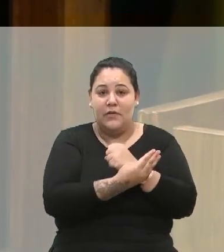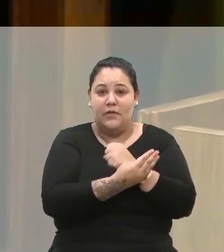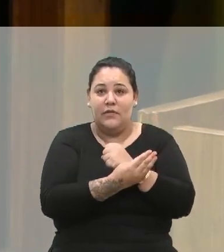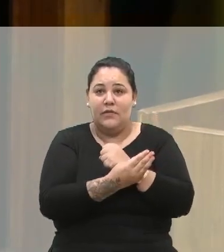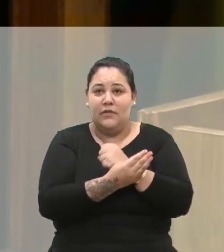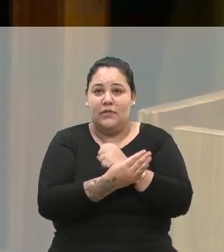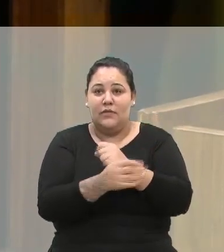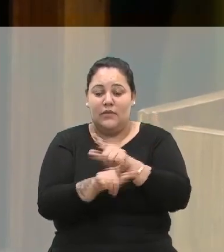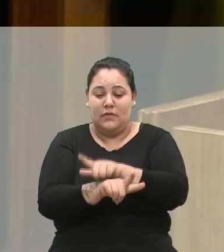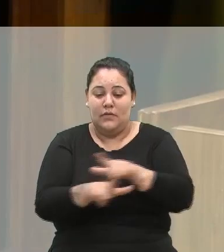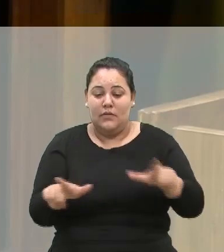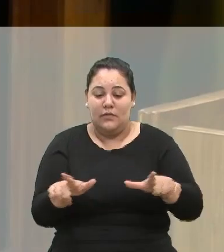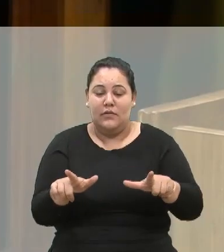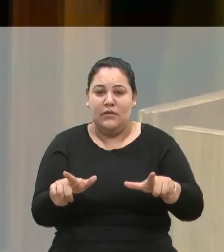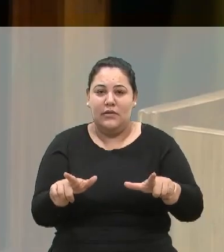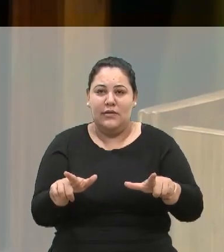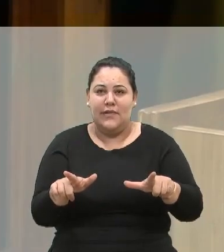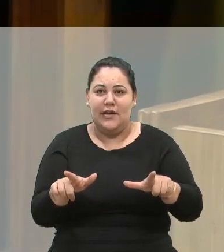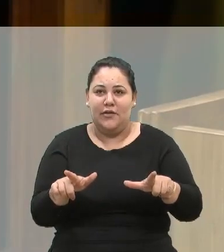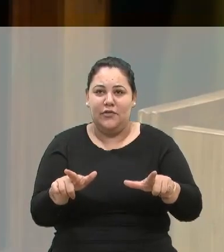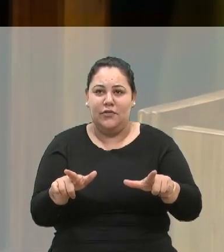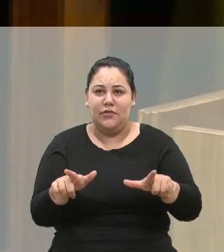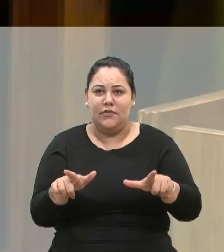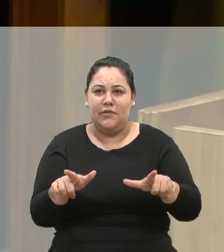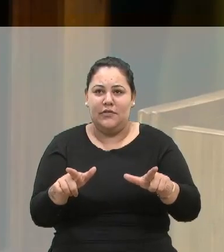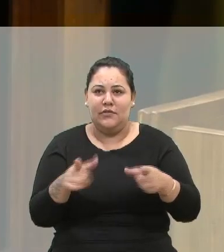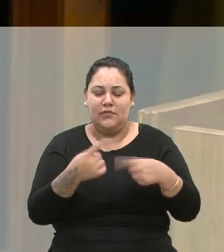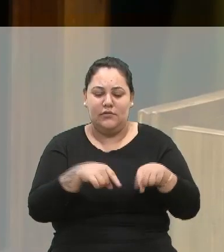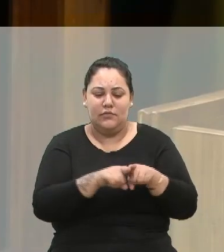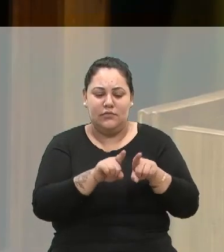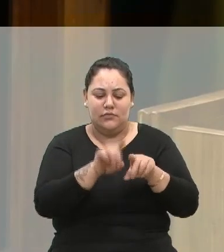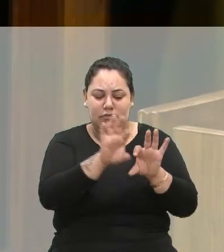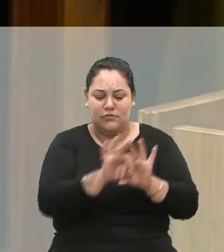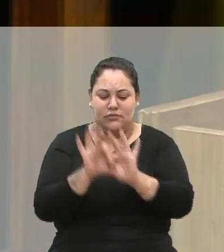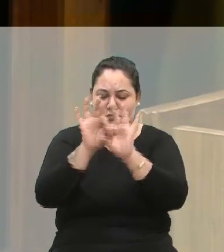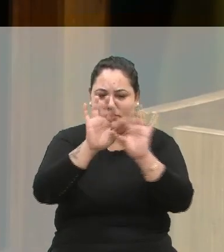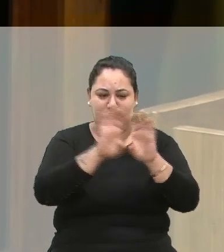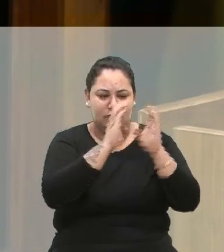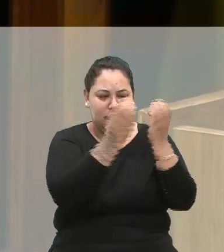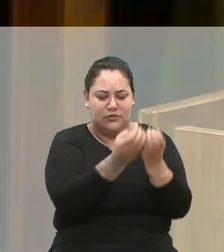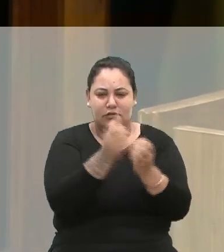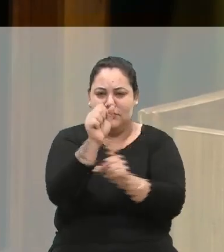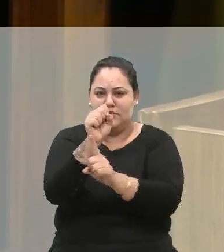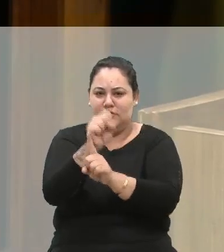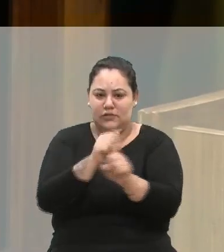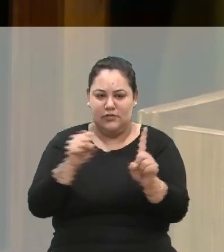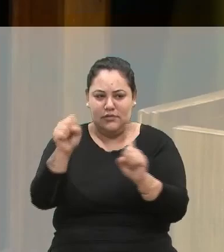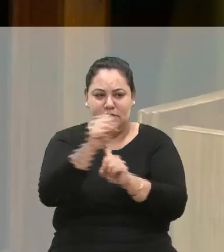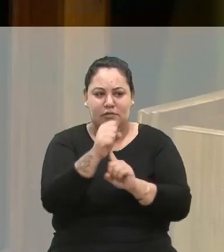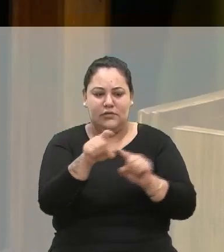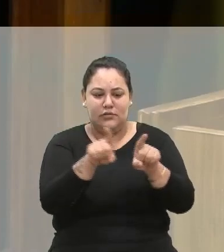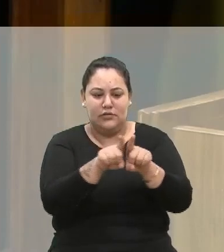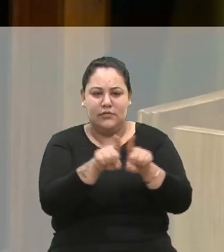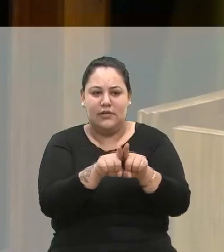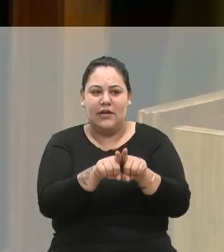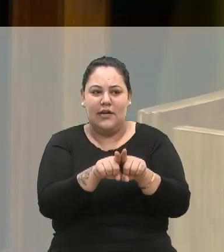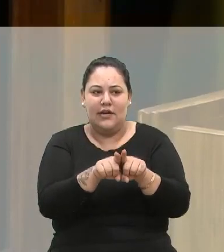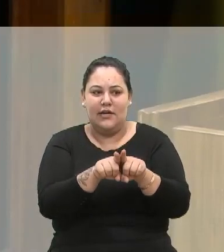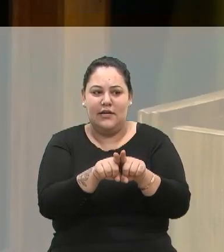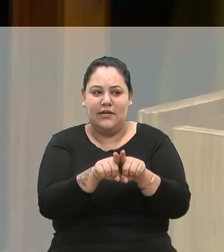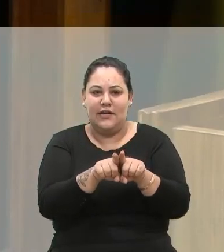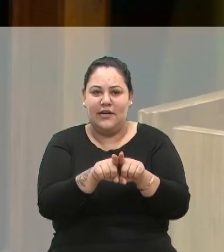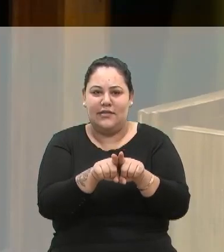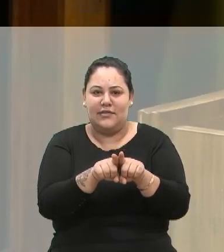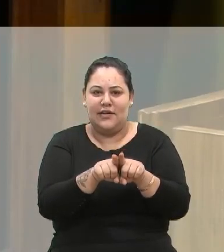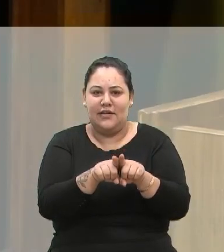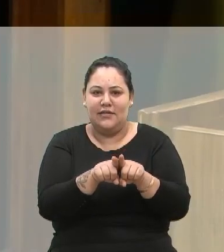por objetivo de unir as comunidades, unir a sociedade, vários bairros de Caxias do Sul, buscar